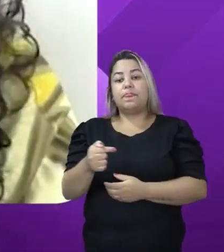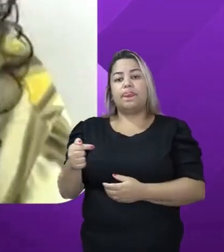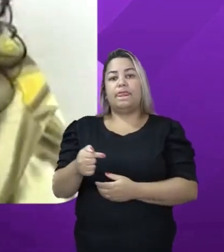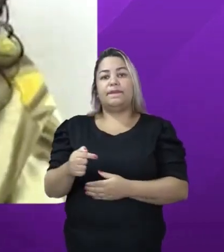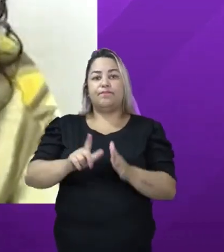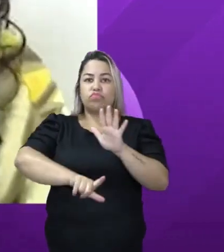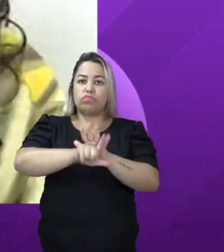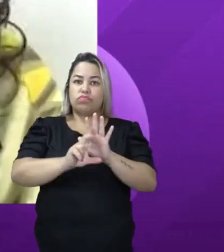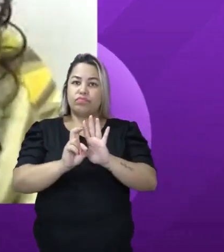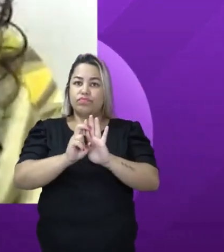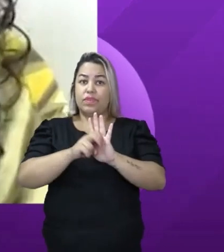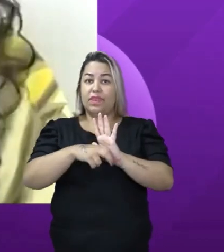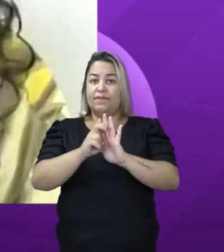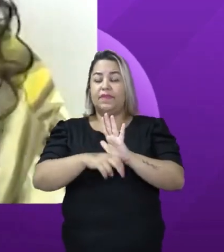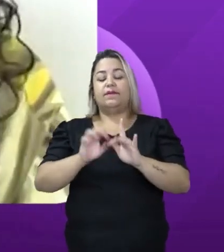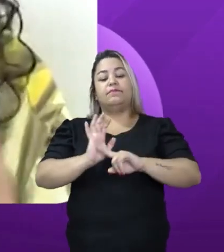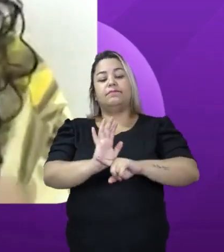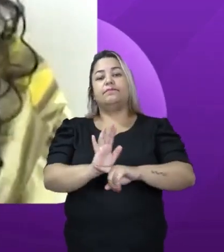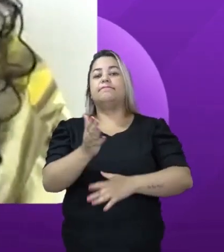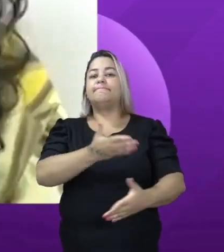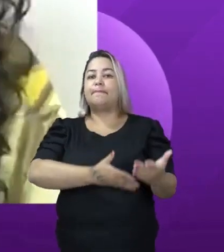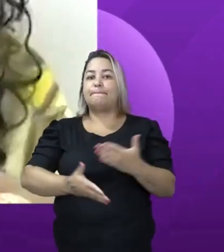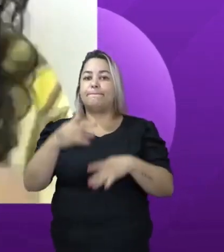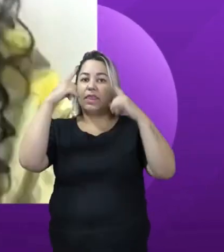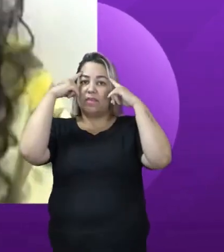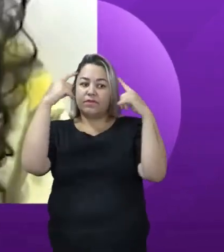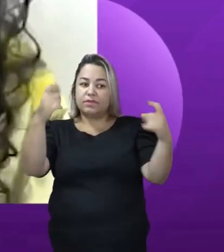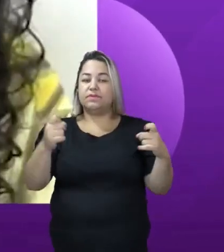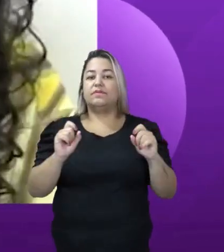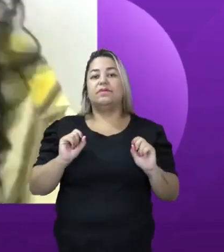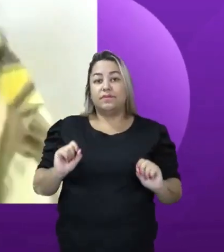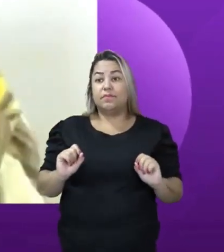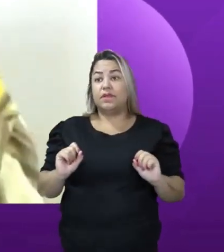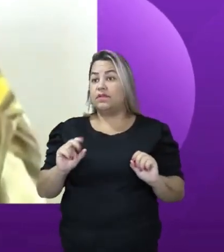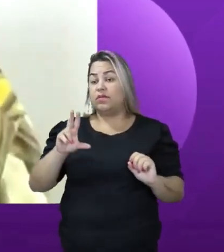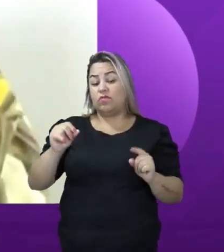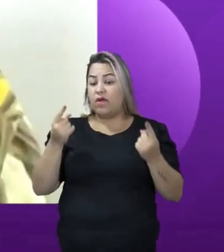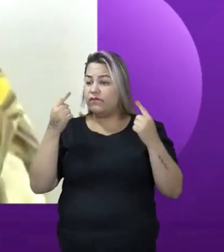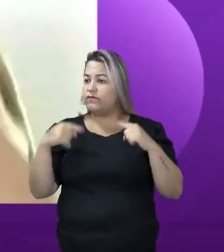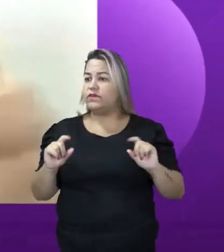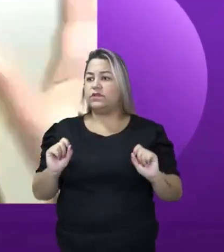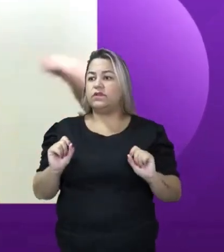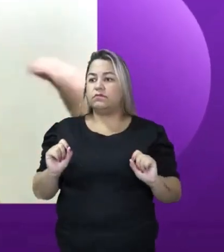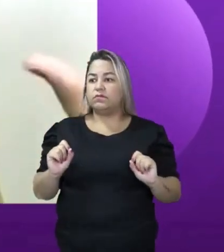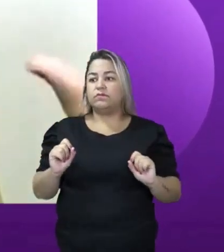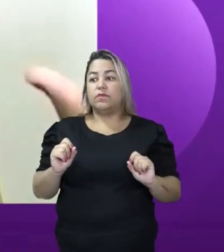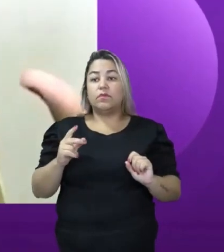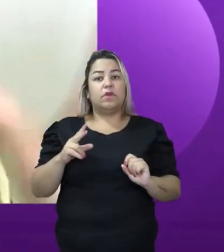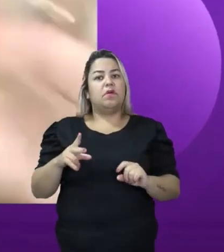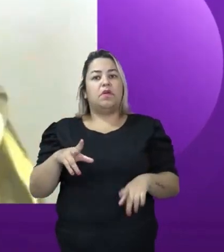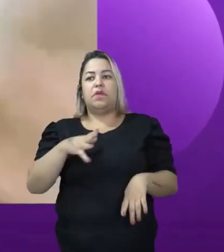Maria da Penha nos ajuda, porque ela vai dizer para a gente que a violência não é apenas a física. É natural a gente ouvir que meu marido não me